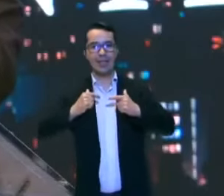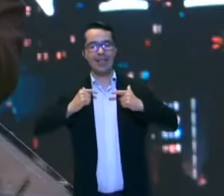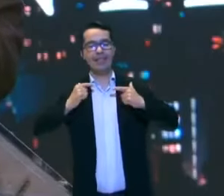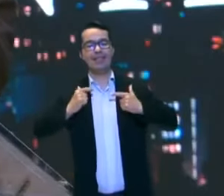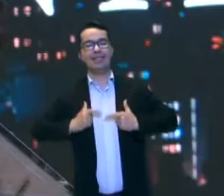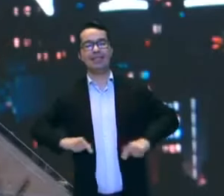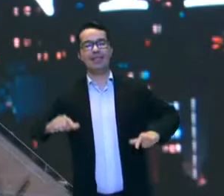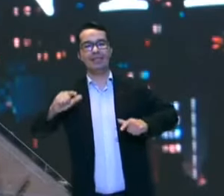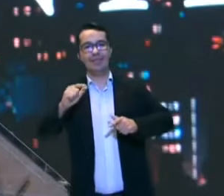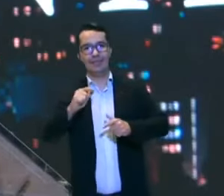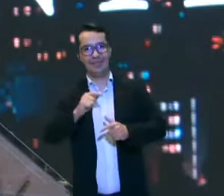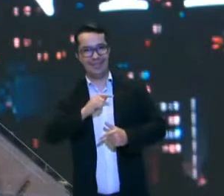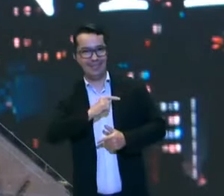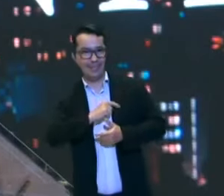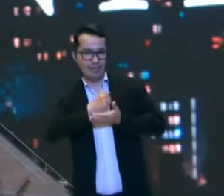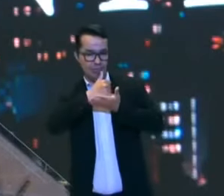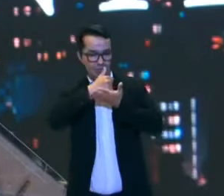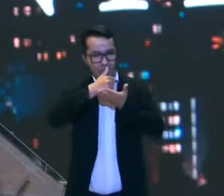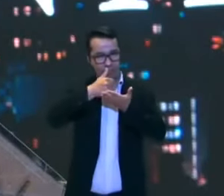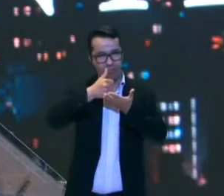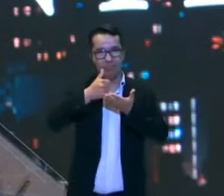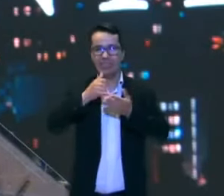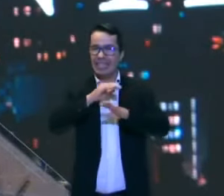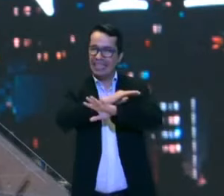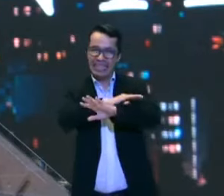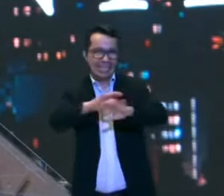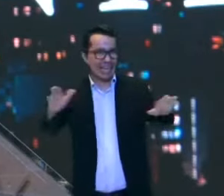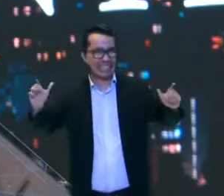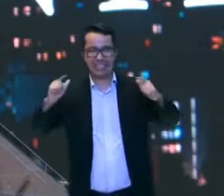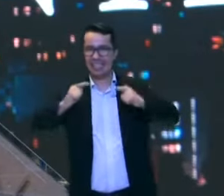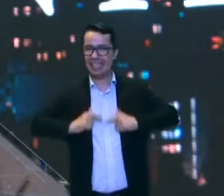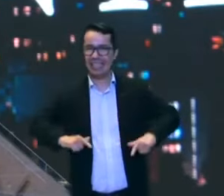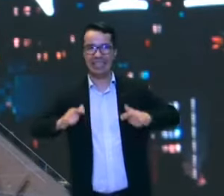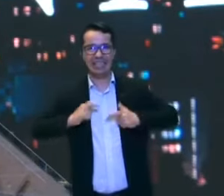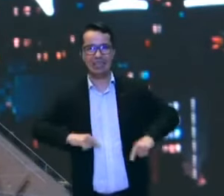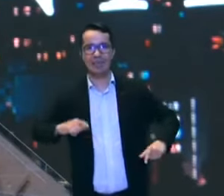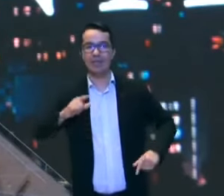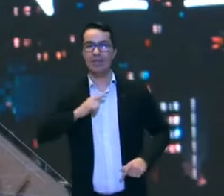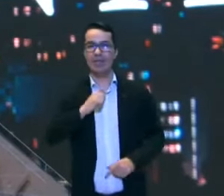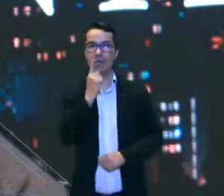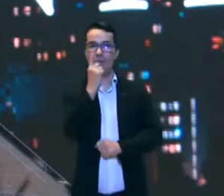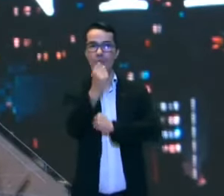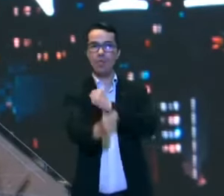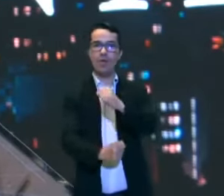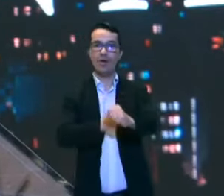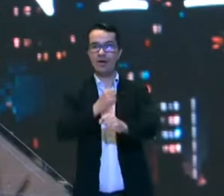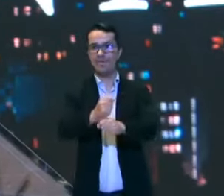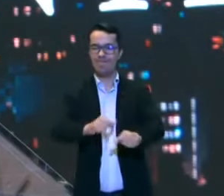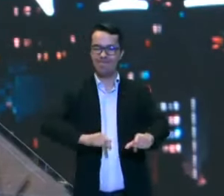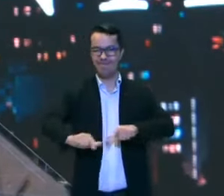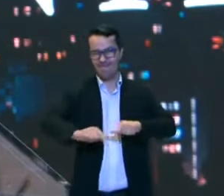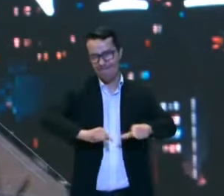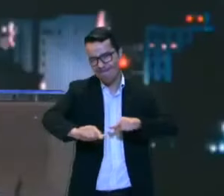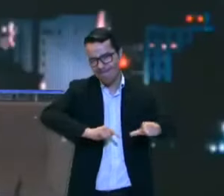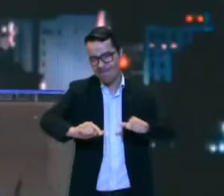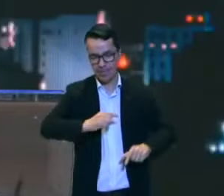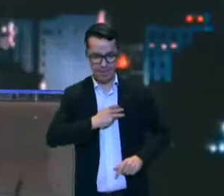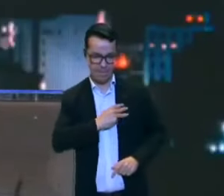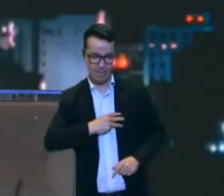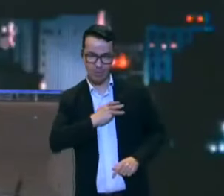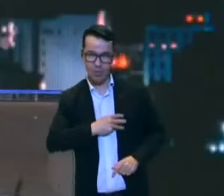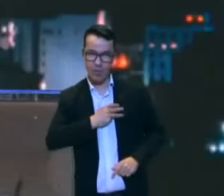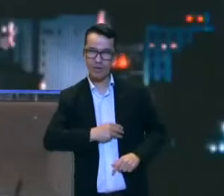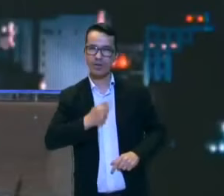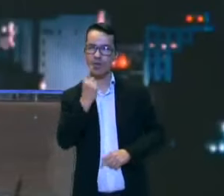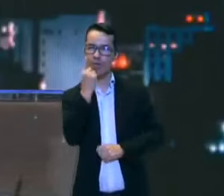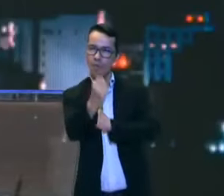Ele foi para uma casa missionária e ficou ali cerca de 1 ano fazendo um treinamento missionário.